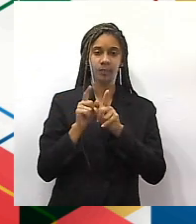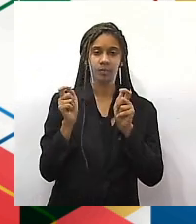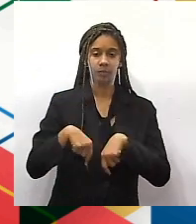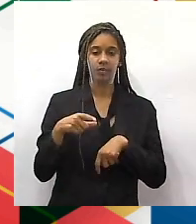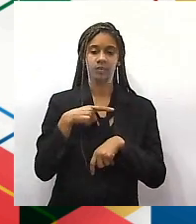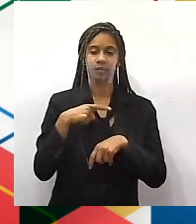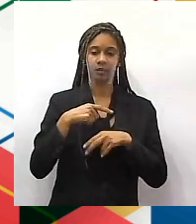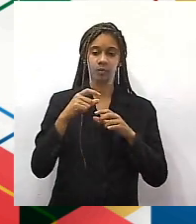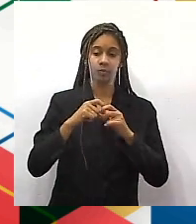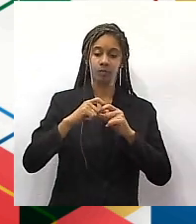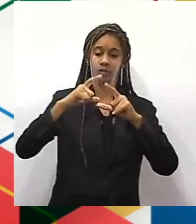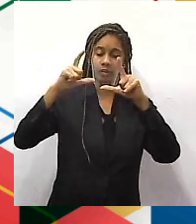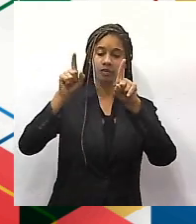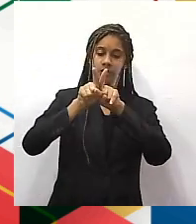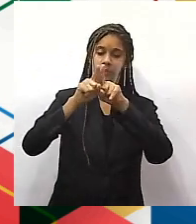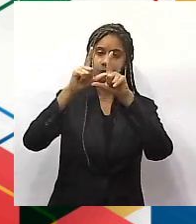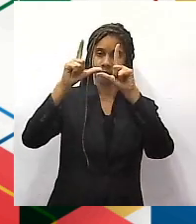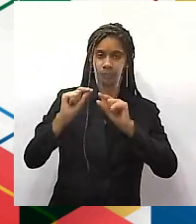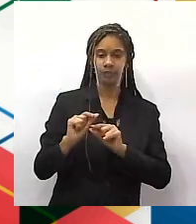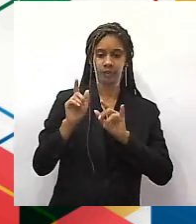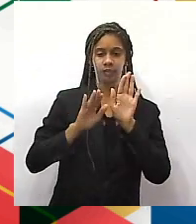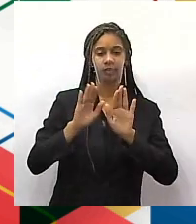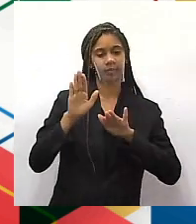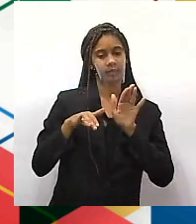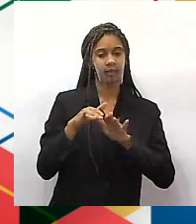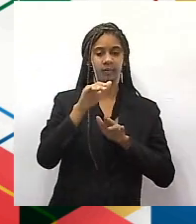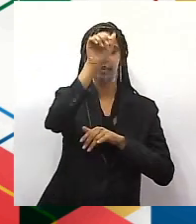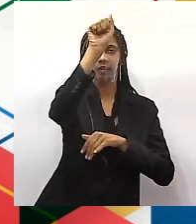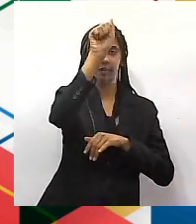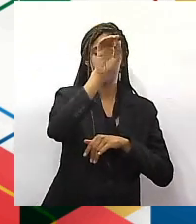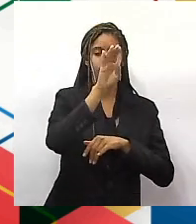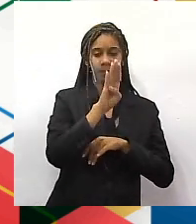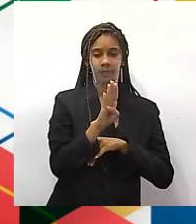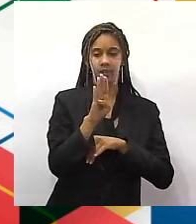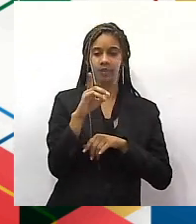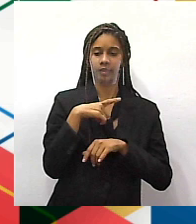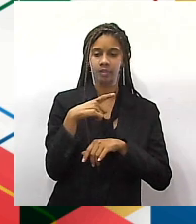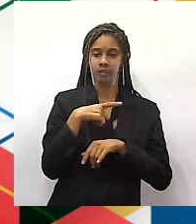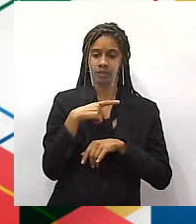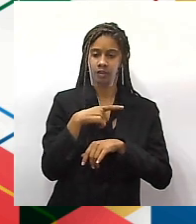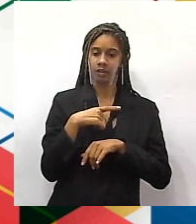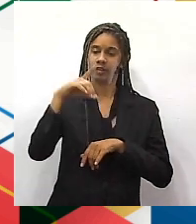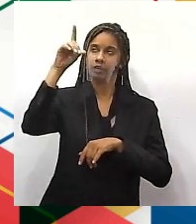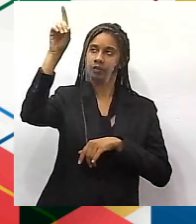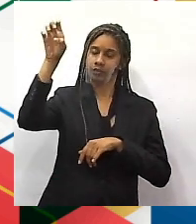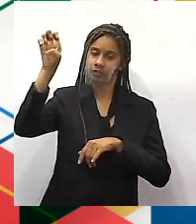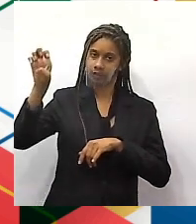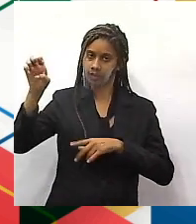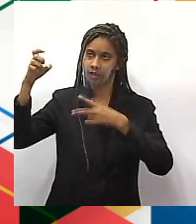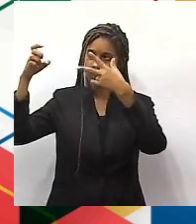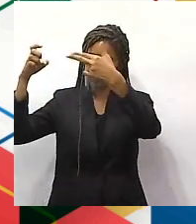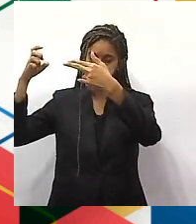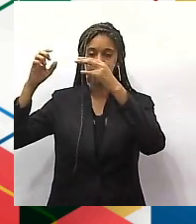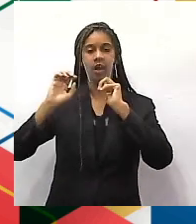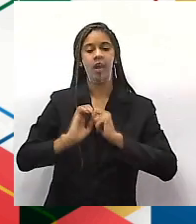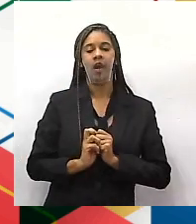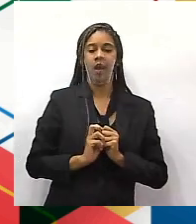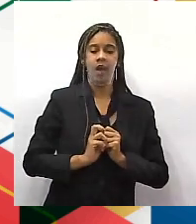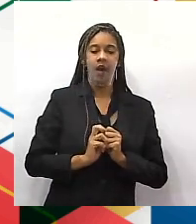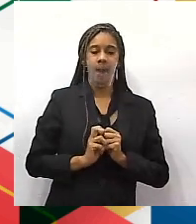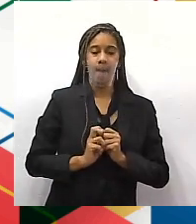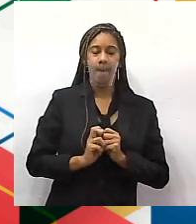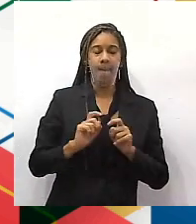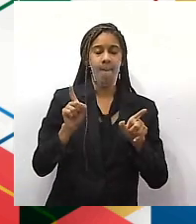pode ter um pequeno com o grande. O AB tem como correspondente aí o DF, né?